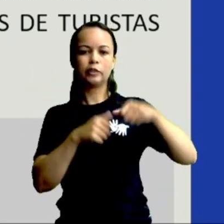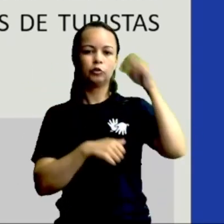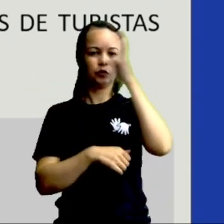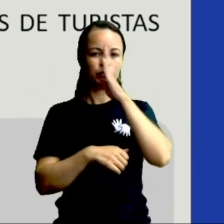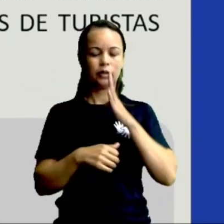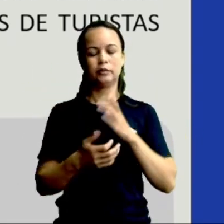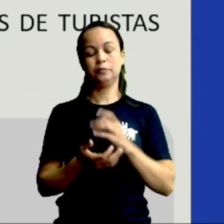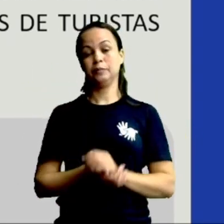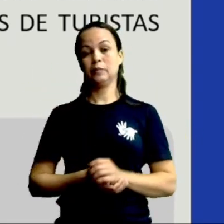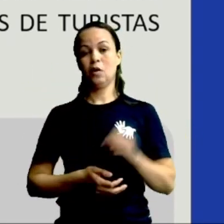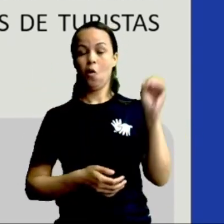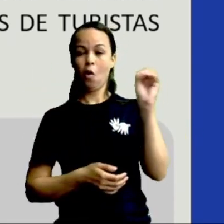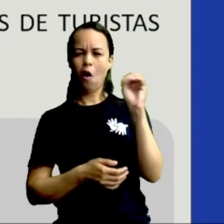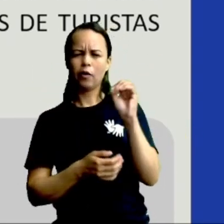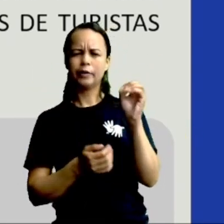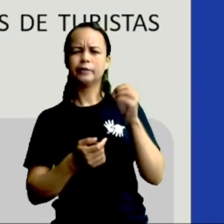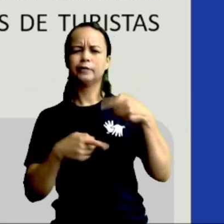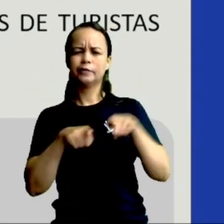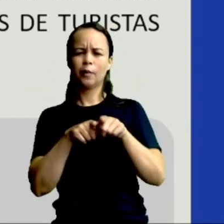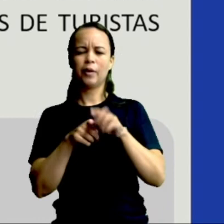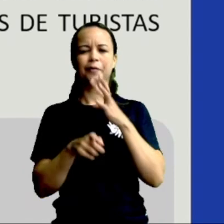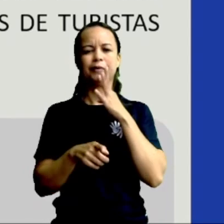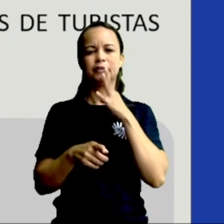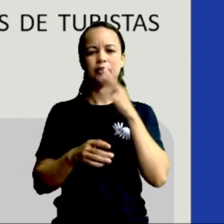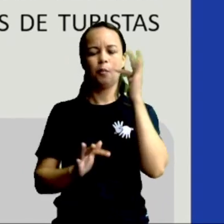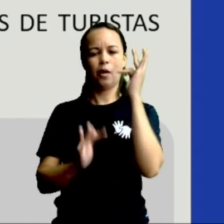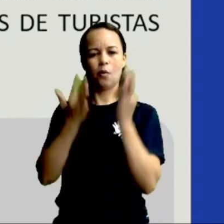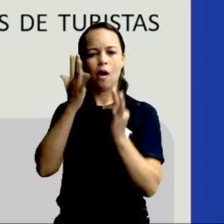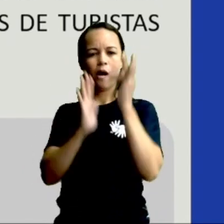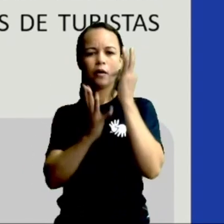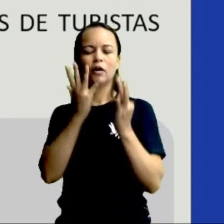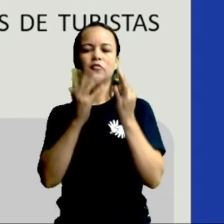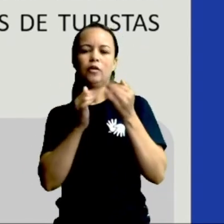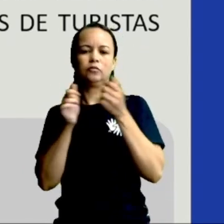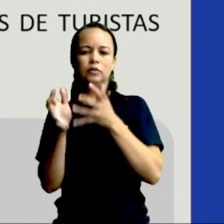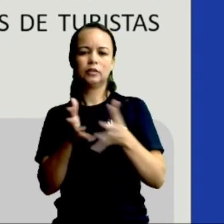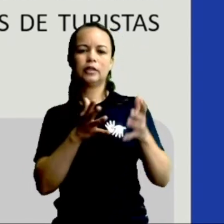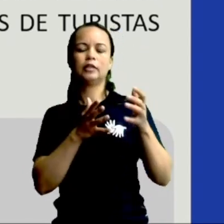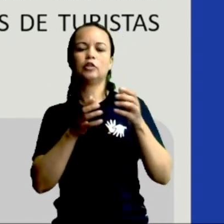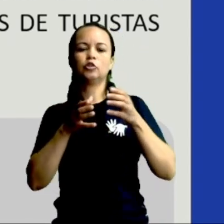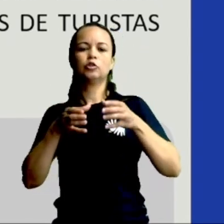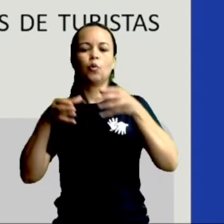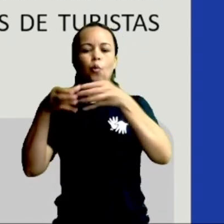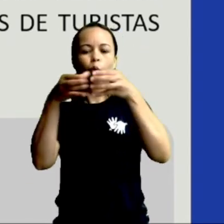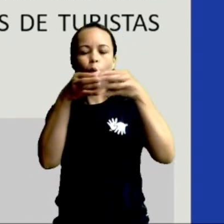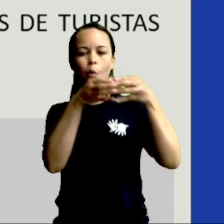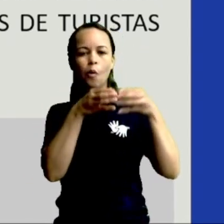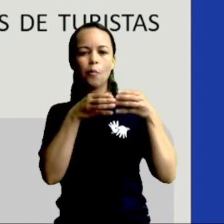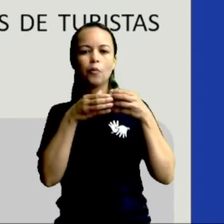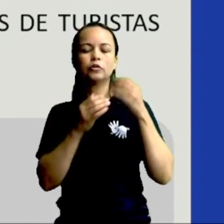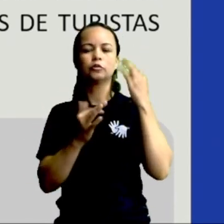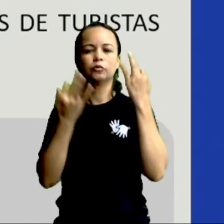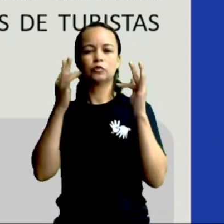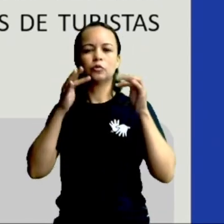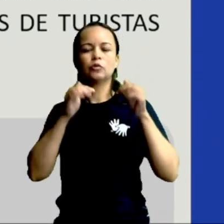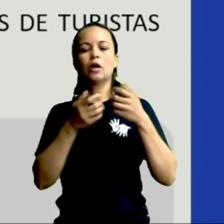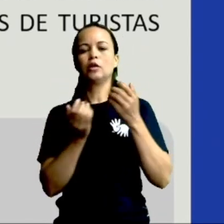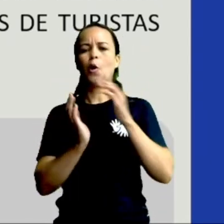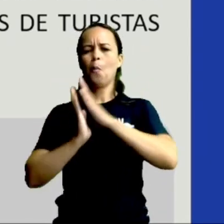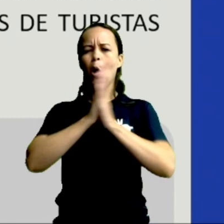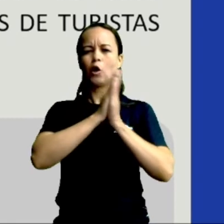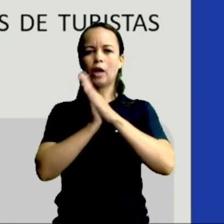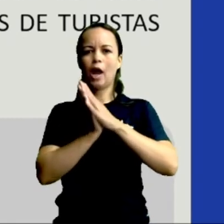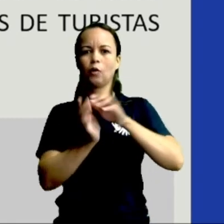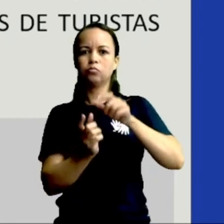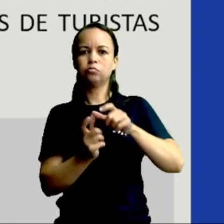também é conhecida pelo seu carnaval, com dezenas de blocos e as tradicionais bonecos gigantes que atraem milhares